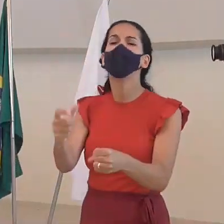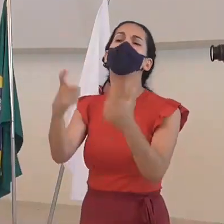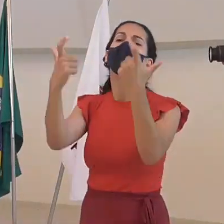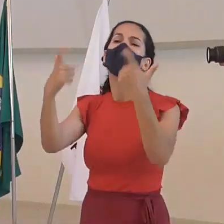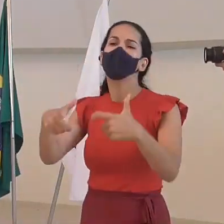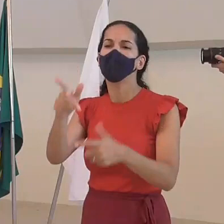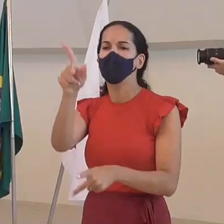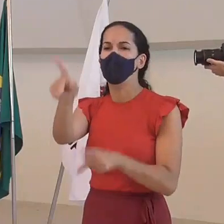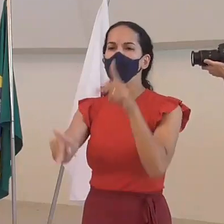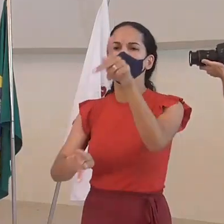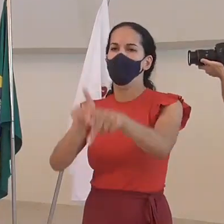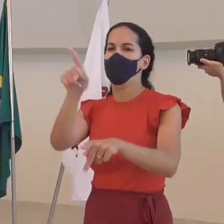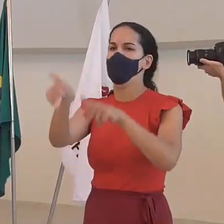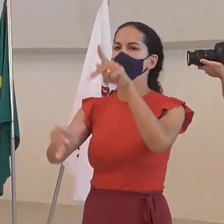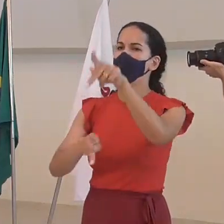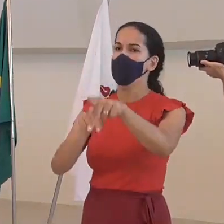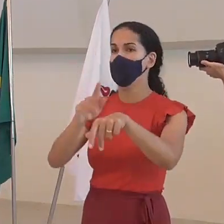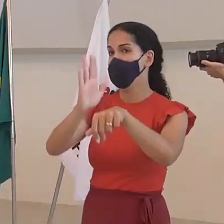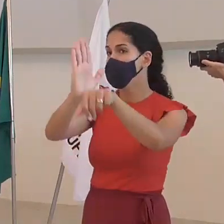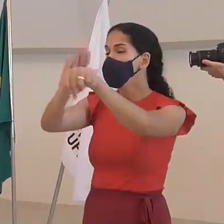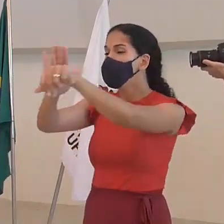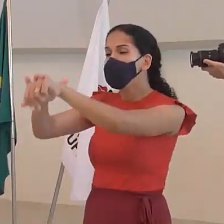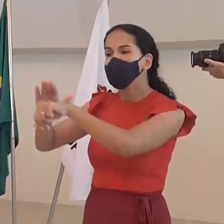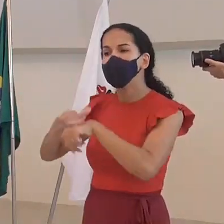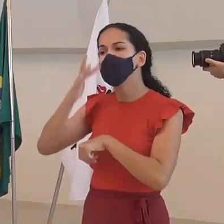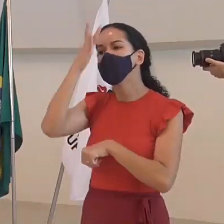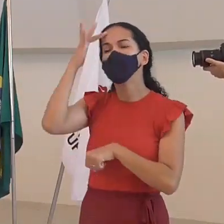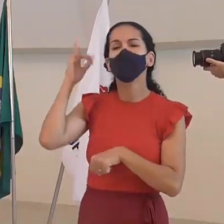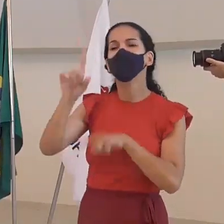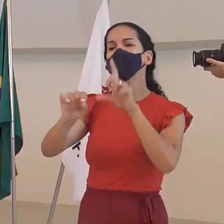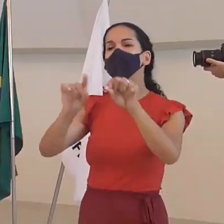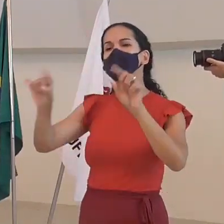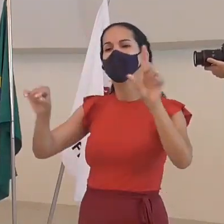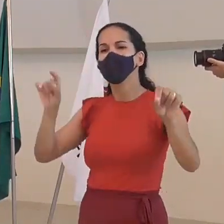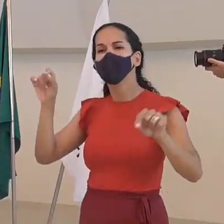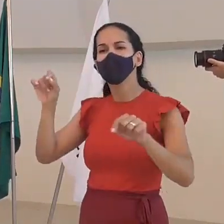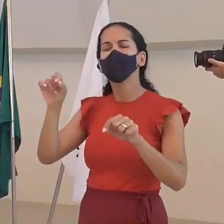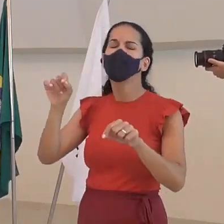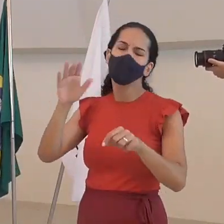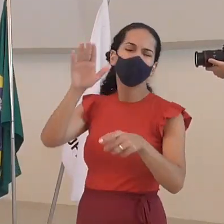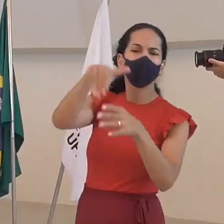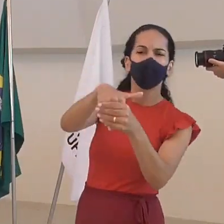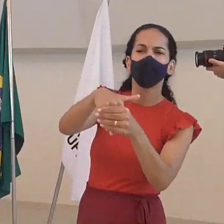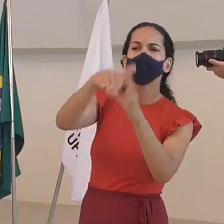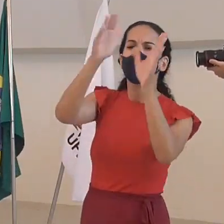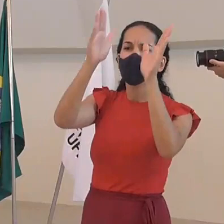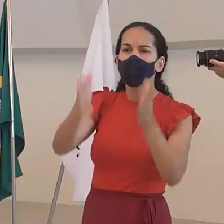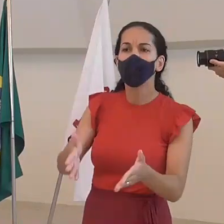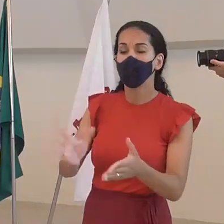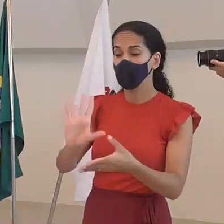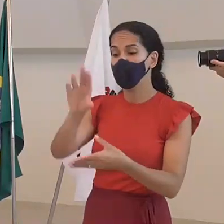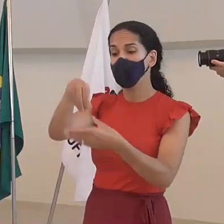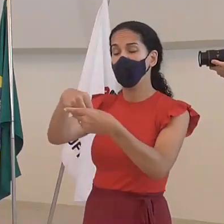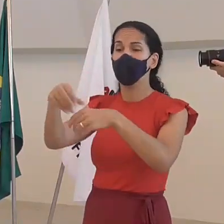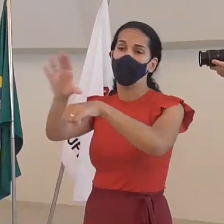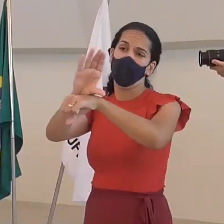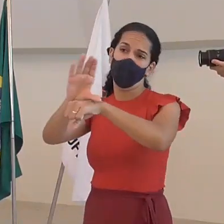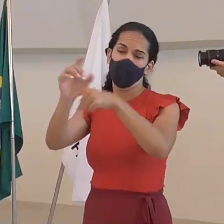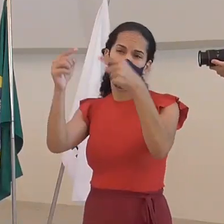o exerce por meio de seus representantes eleitos ou diretamente, nos termos desta